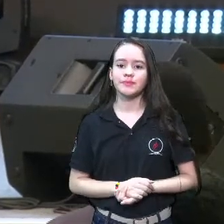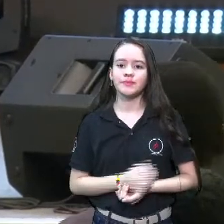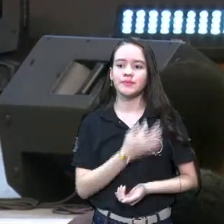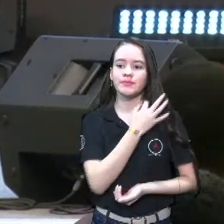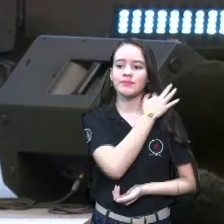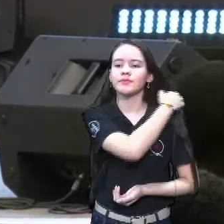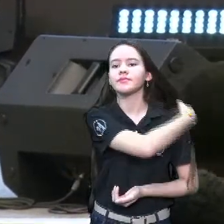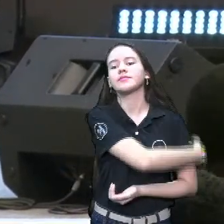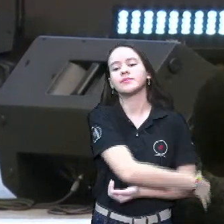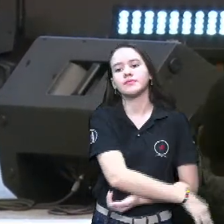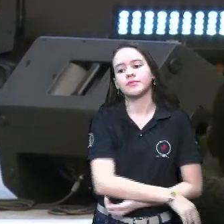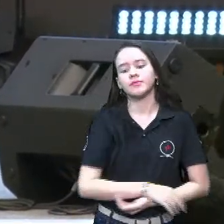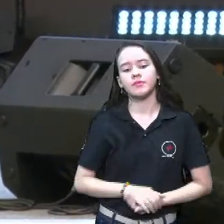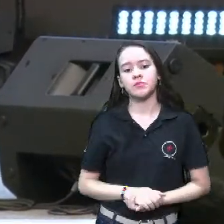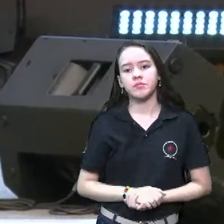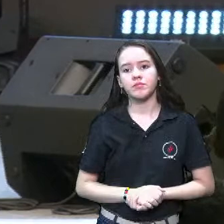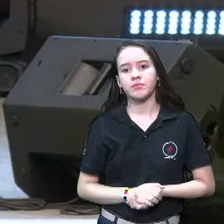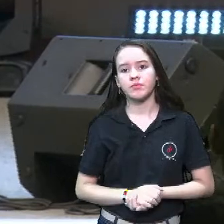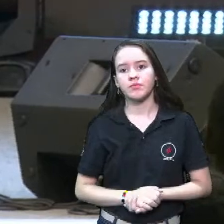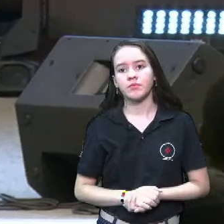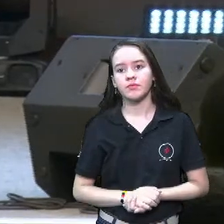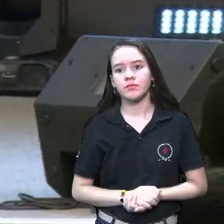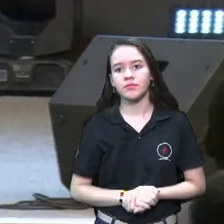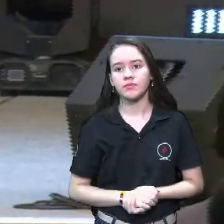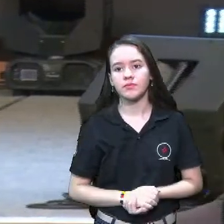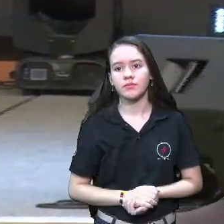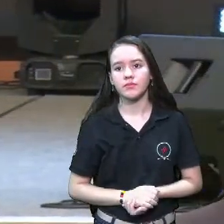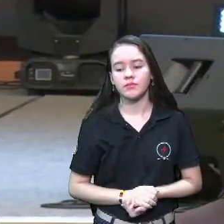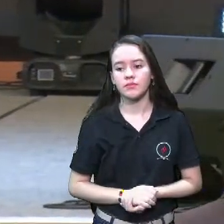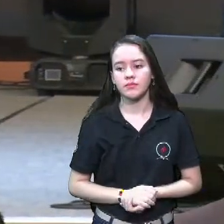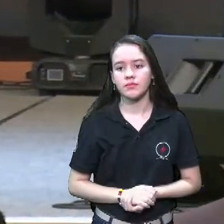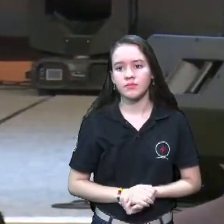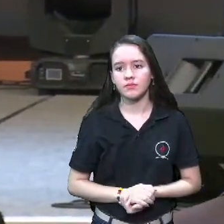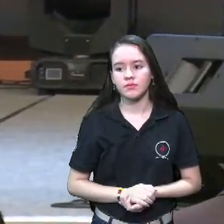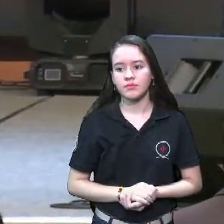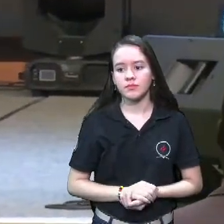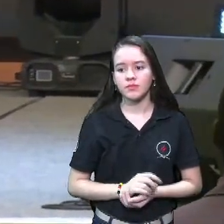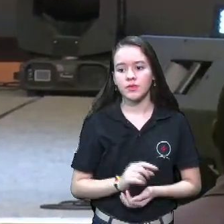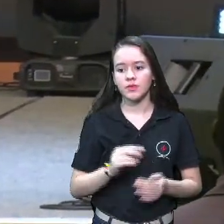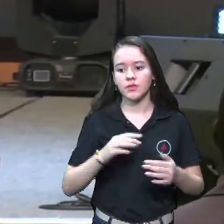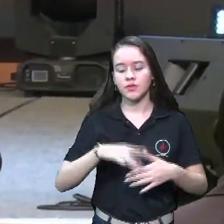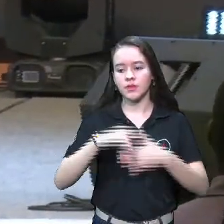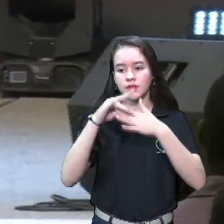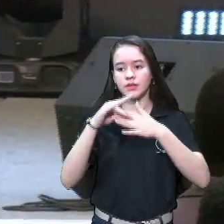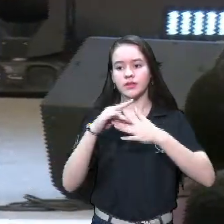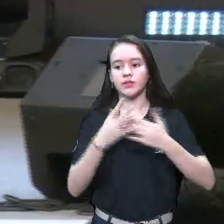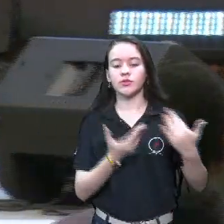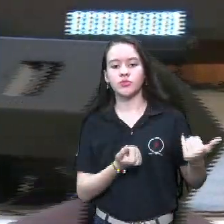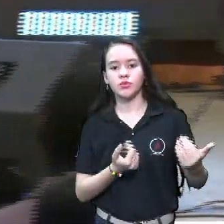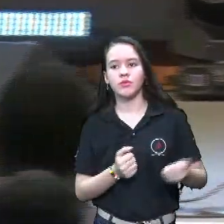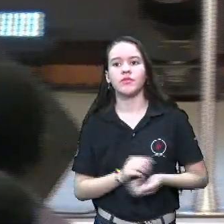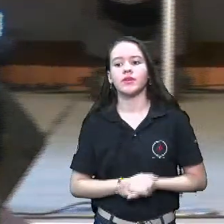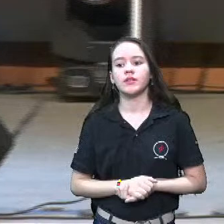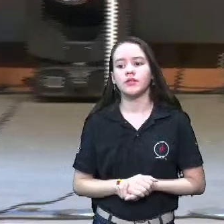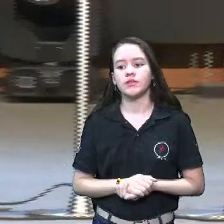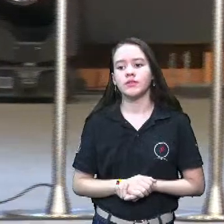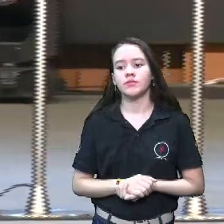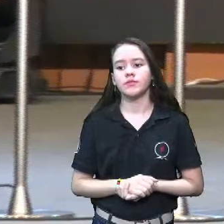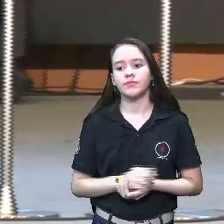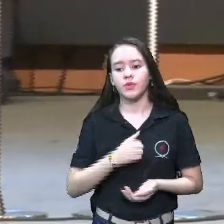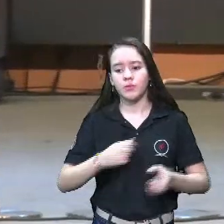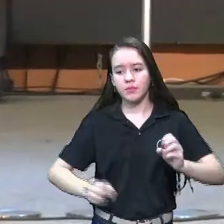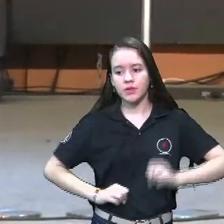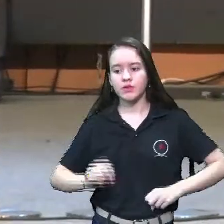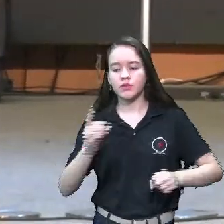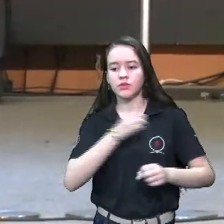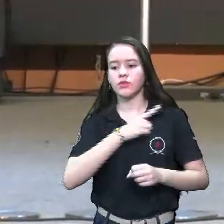Eu não sei se você sabe, mas eu fui líder de jovens aqui, na nossa igreja, aqui eu fui obreiro, aqui eu fui diácono, líder de jovens e pastor,